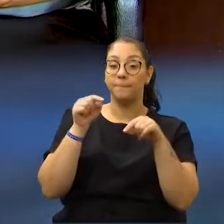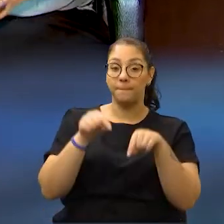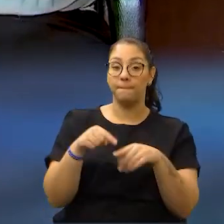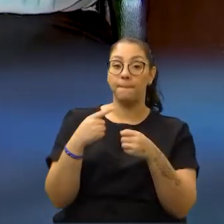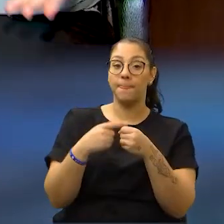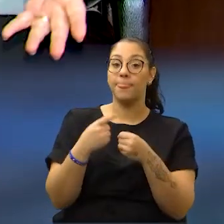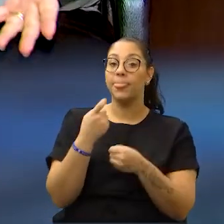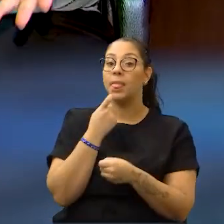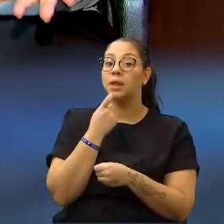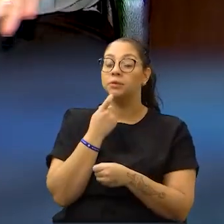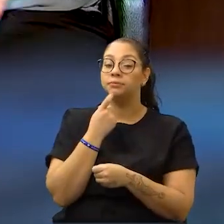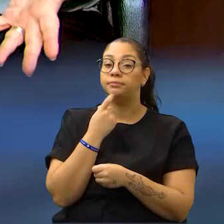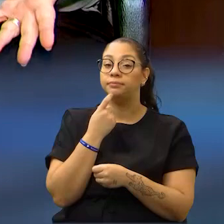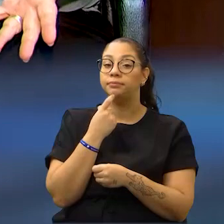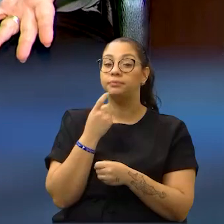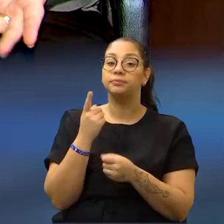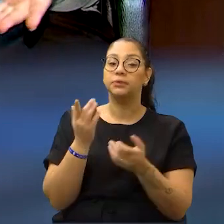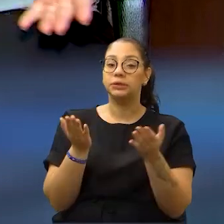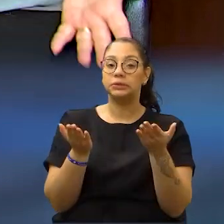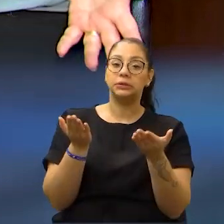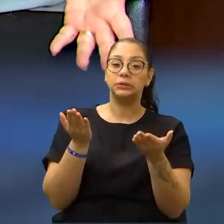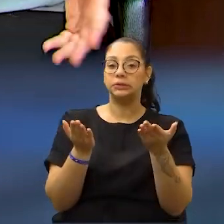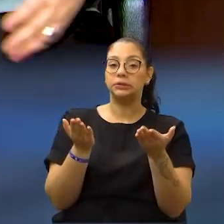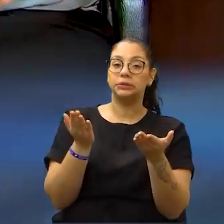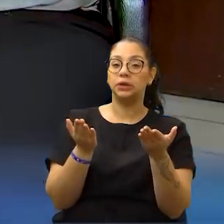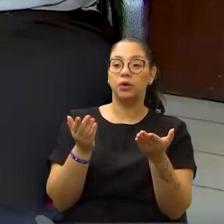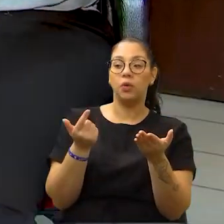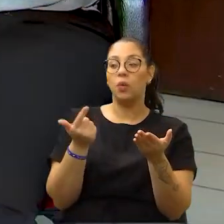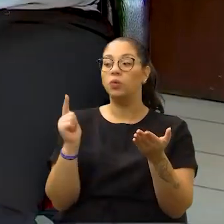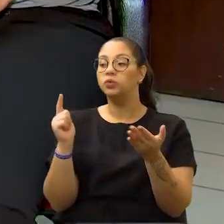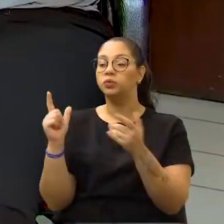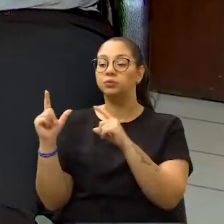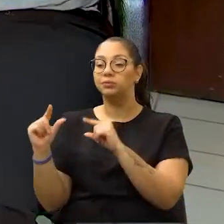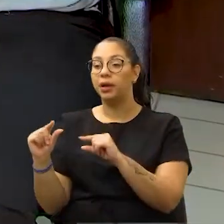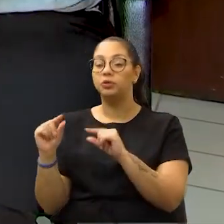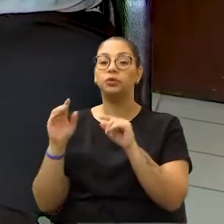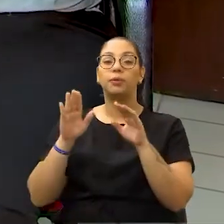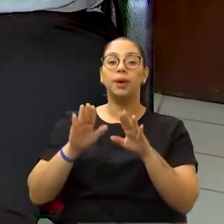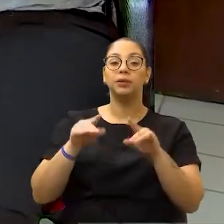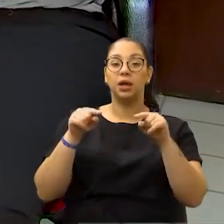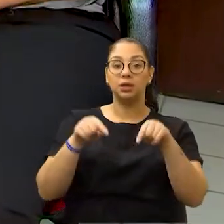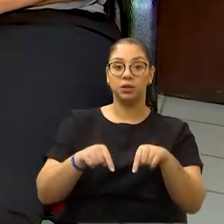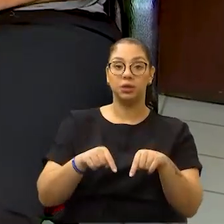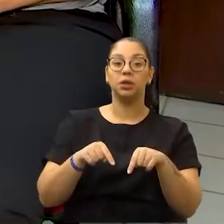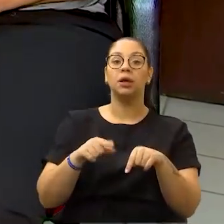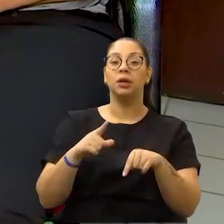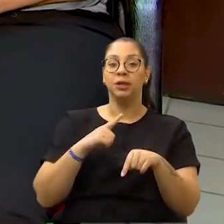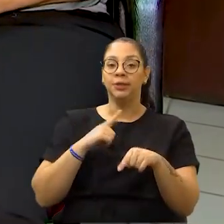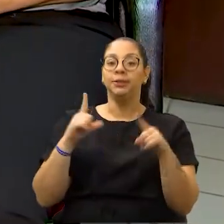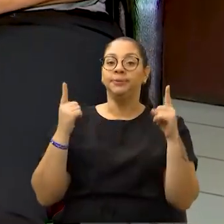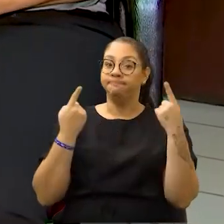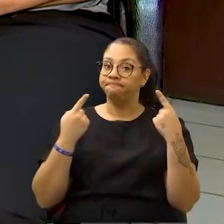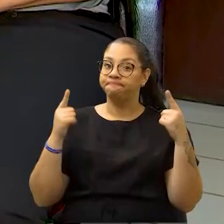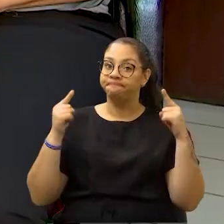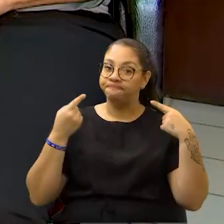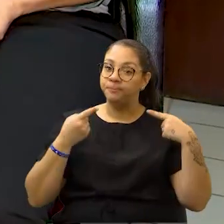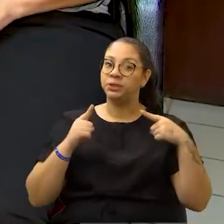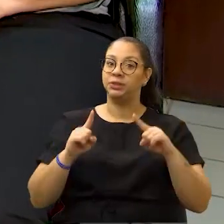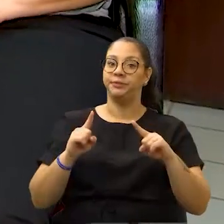de Campinas estão um pouco mais equilibrados, outros menos. Então, nós temos aqui um grande